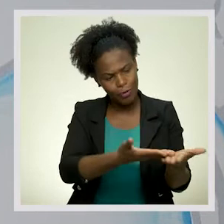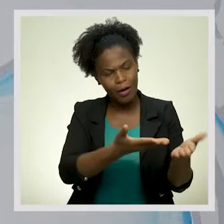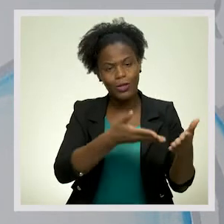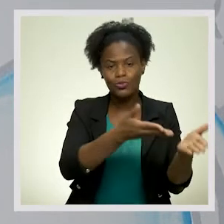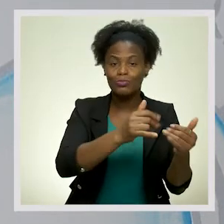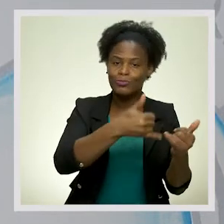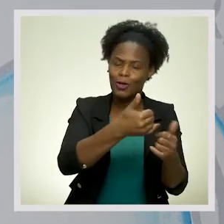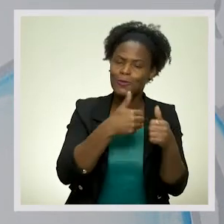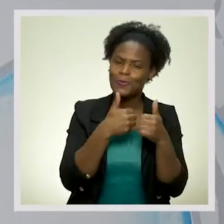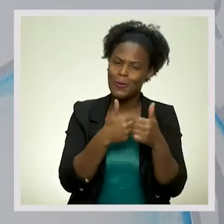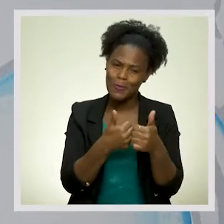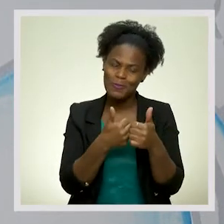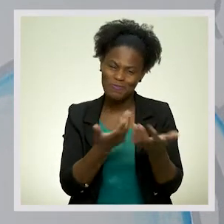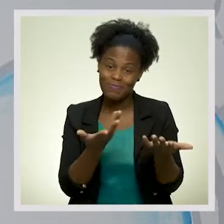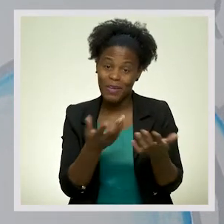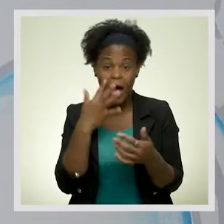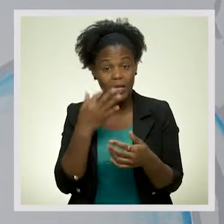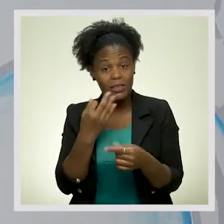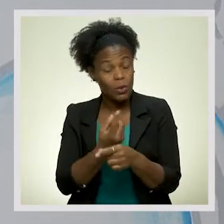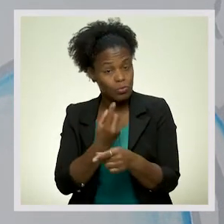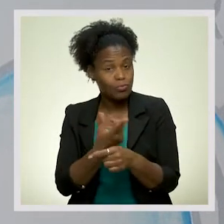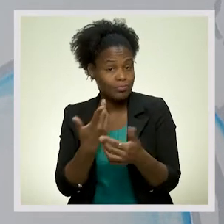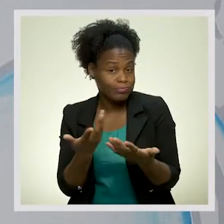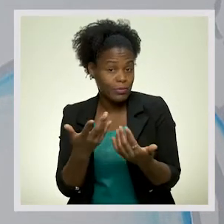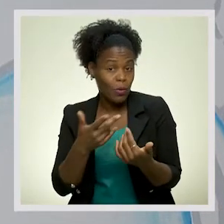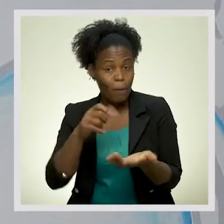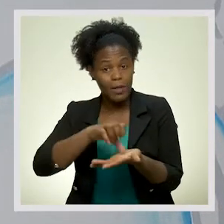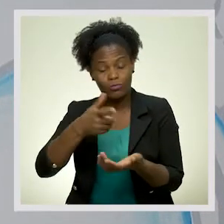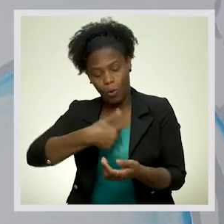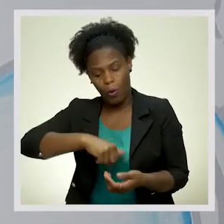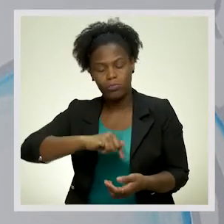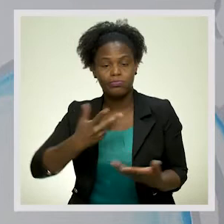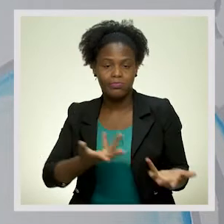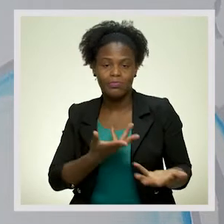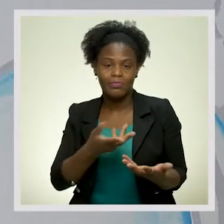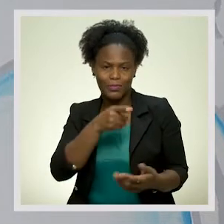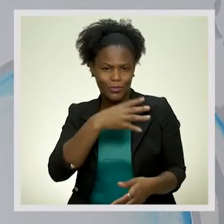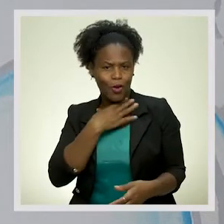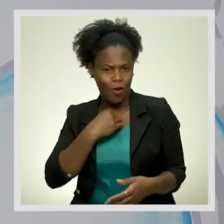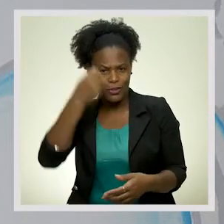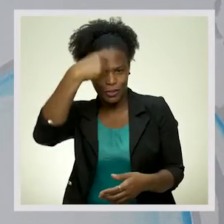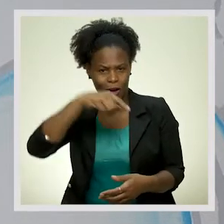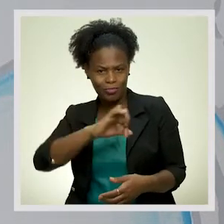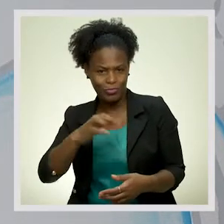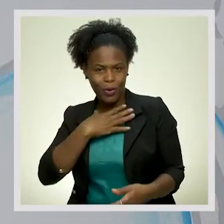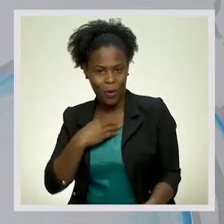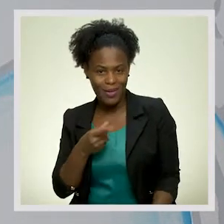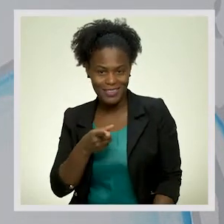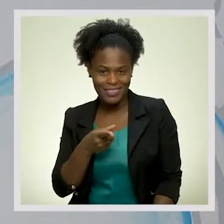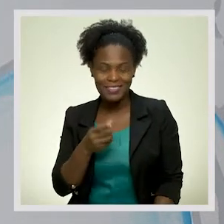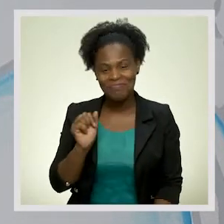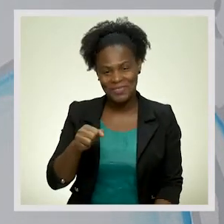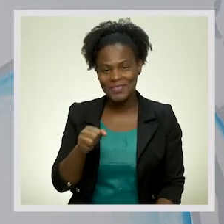bondade. E assim é que as coisas funcionam no nosso meio. E gostaram? Muito bem, isso é que